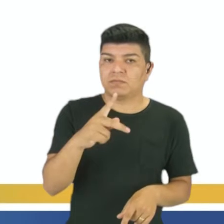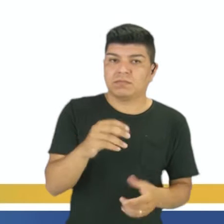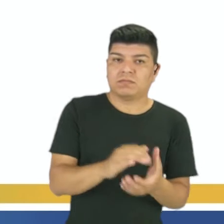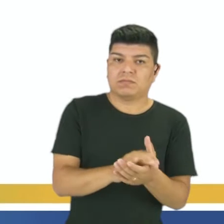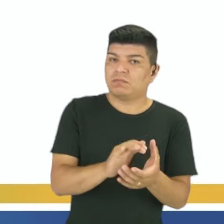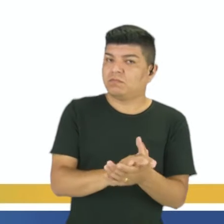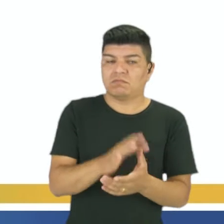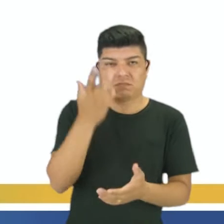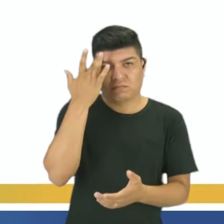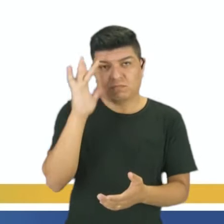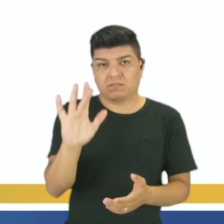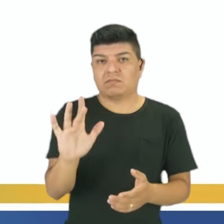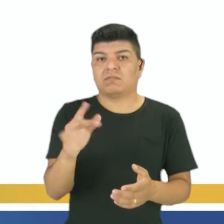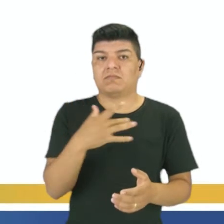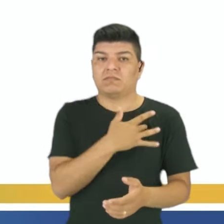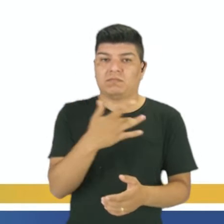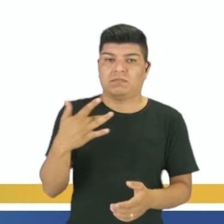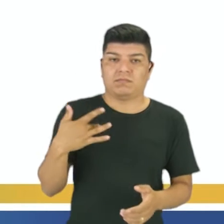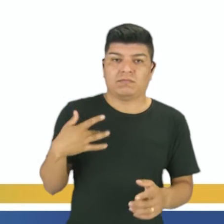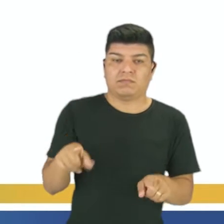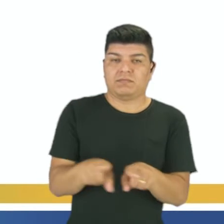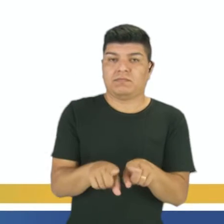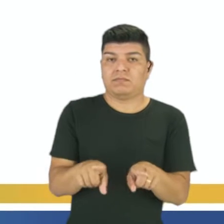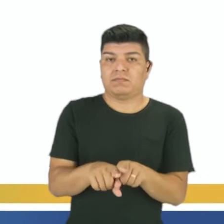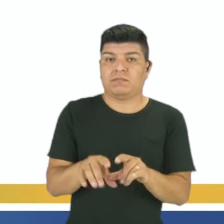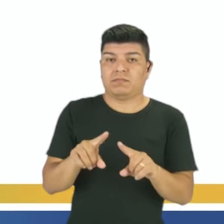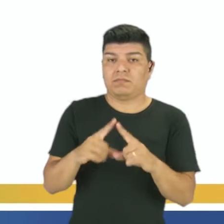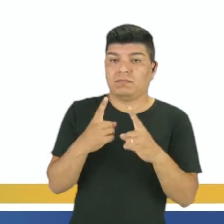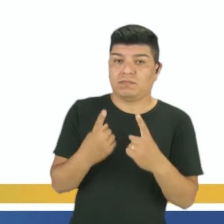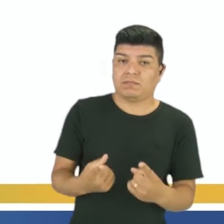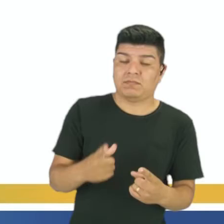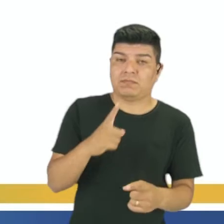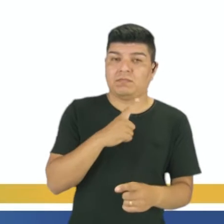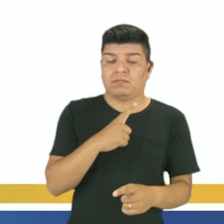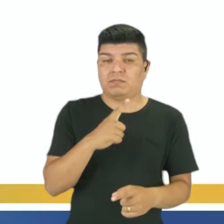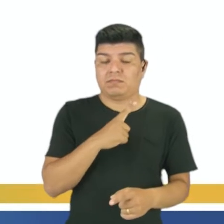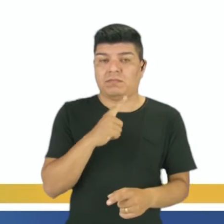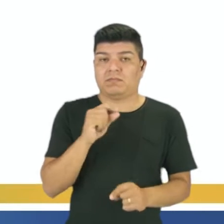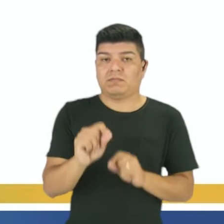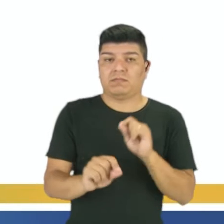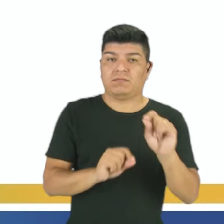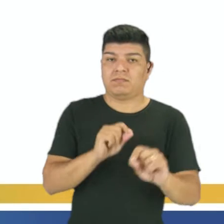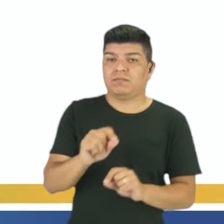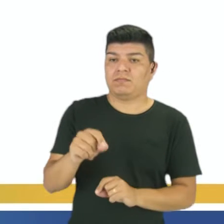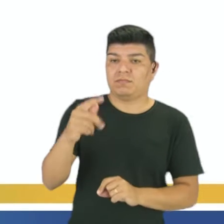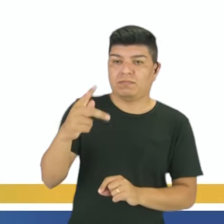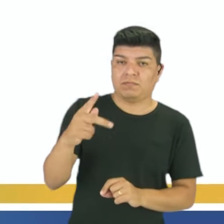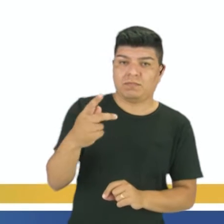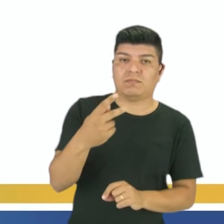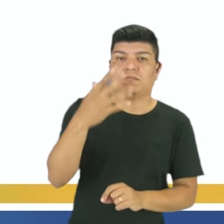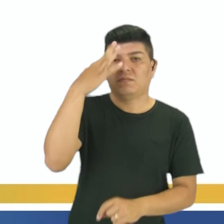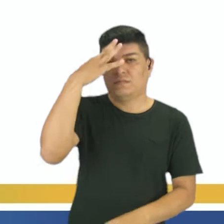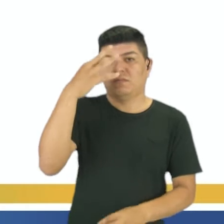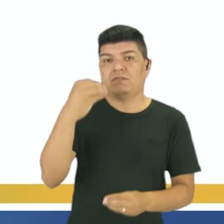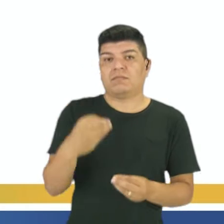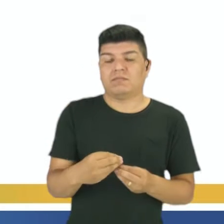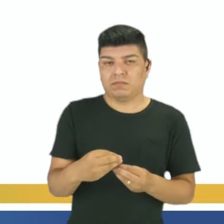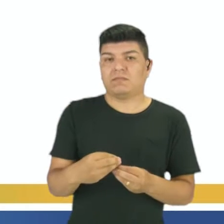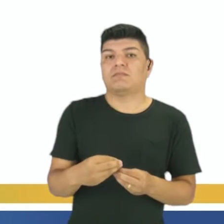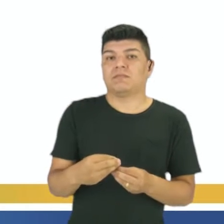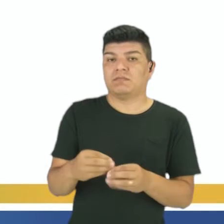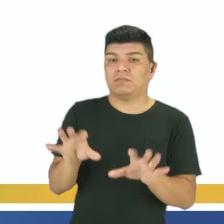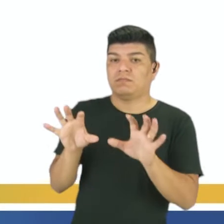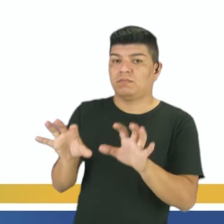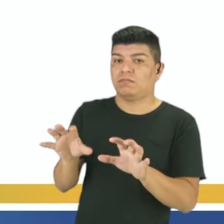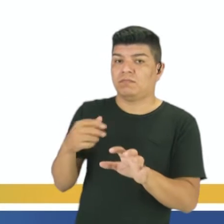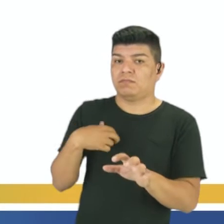e muito menos seu estado de saúde. No entanto, há uma coisa a seu respeito que eu sei, e é sobre